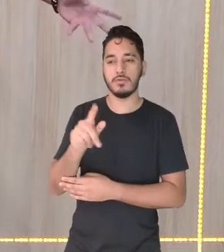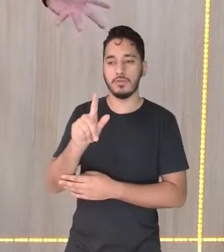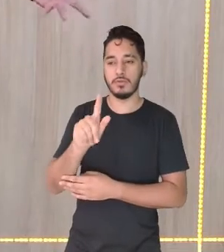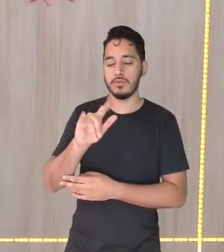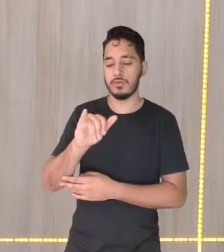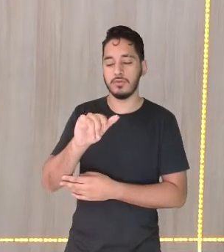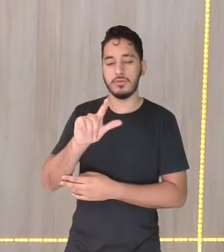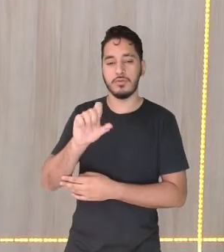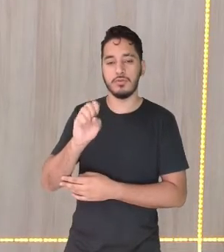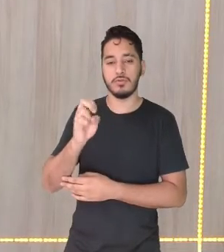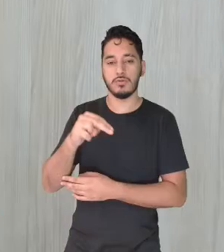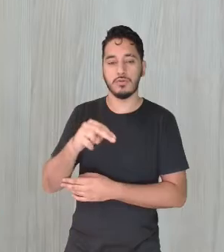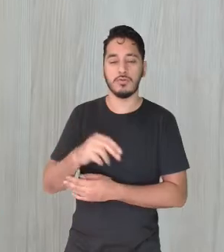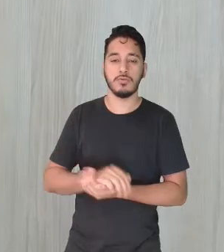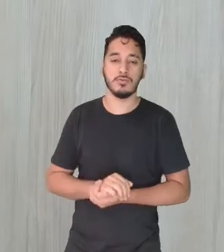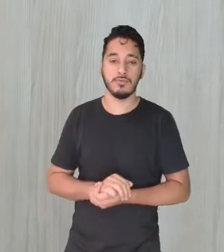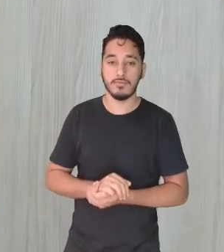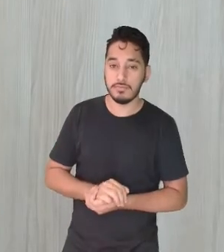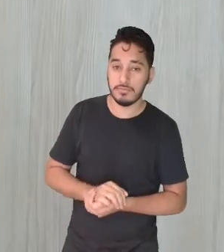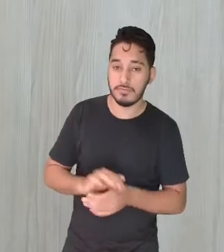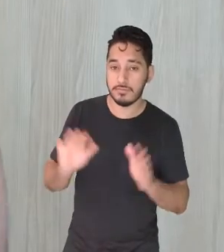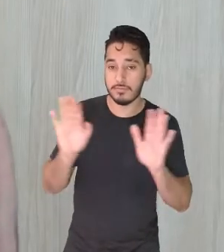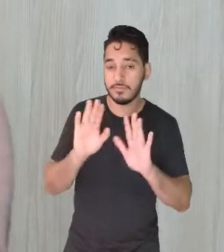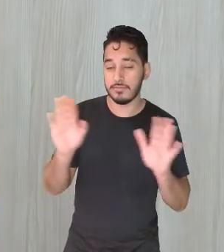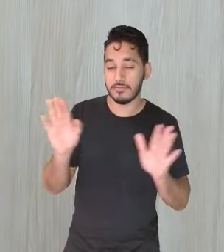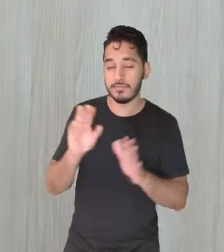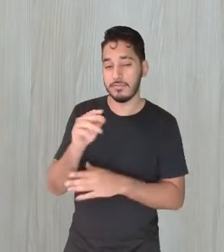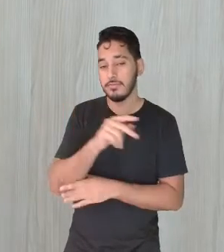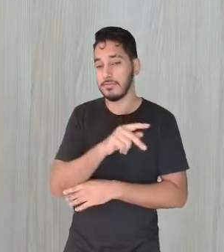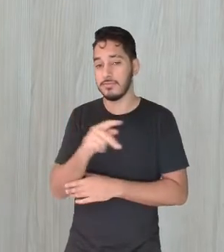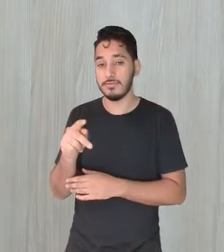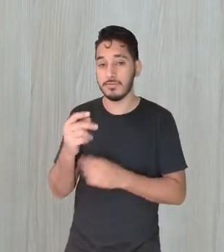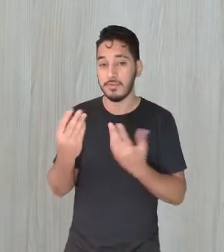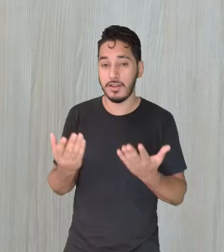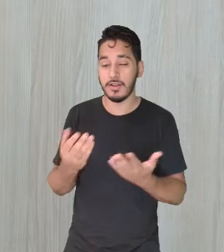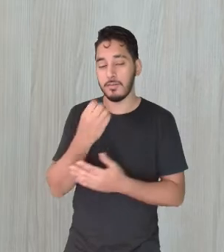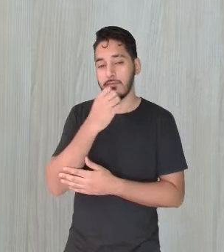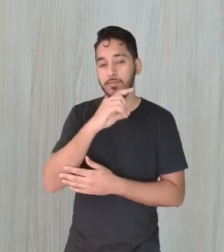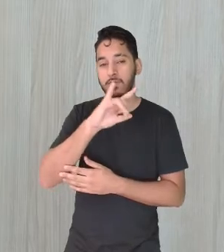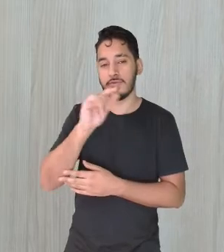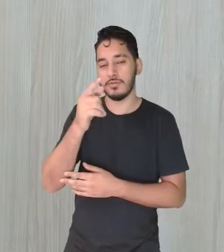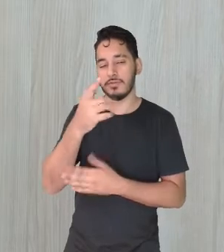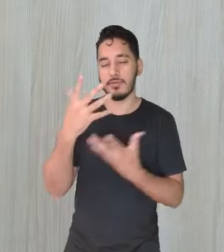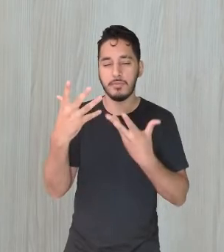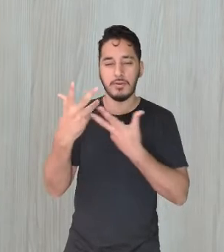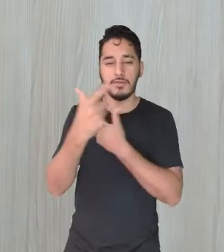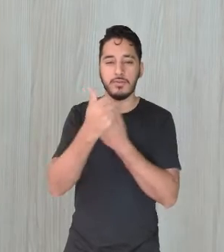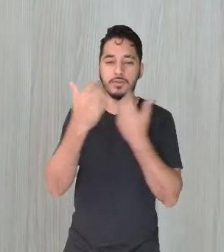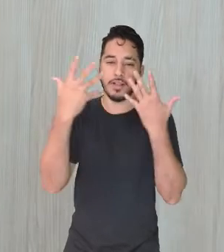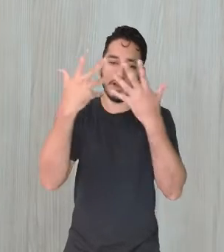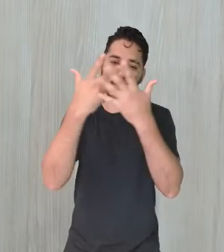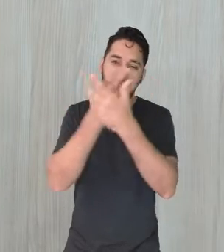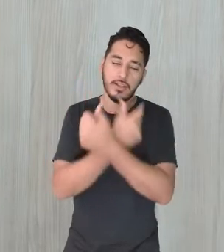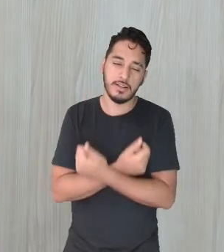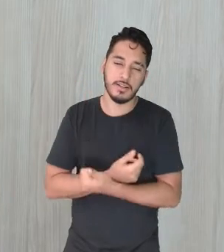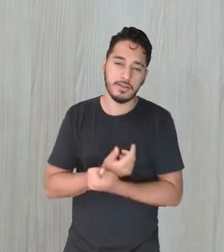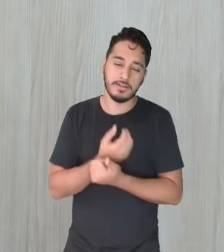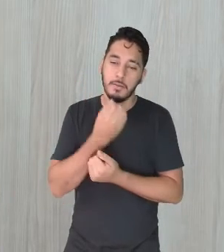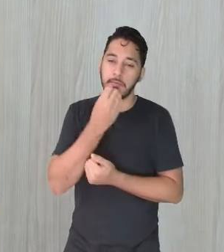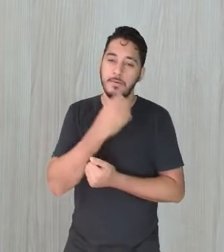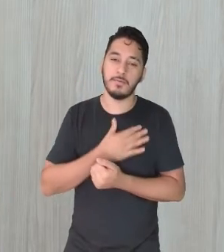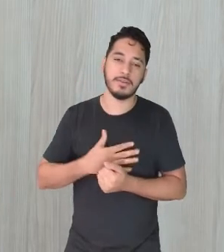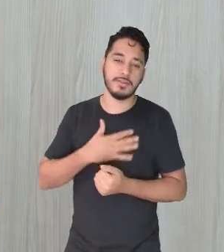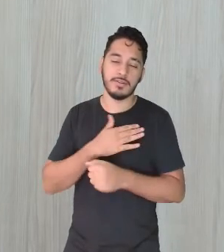Gilson Soares. Dá o teu bom dia. Eita, pessoal, bom dia, bom dia. Vocês são maravilhosos, perfeitos, lindos. É sempre um prazer estar